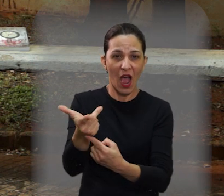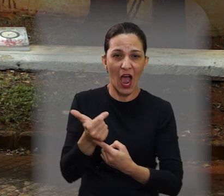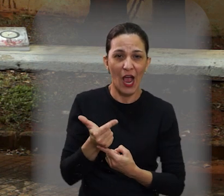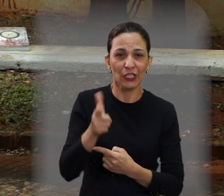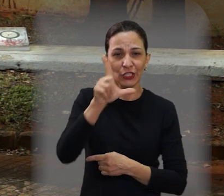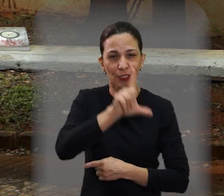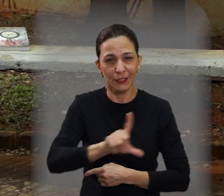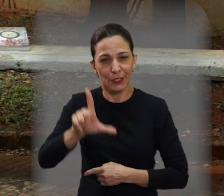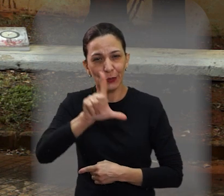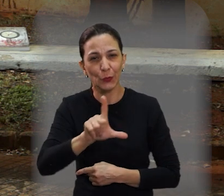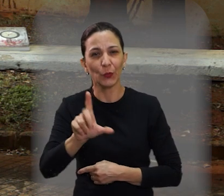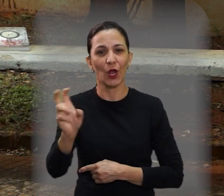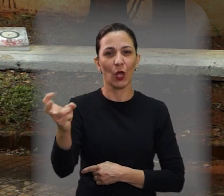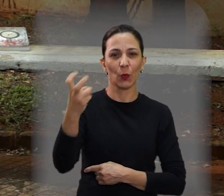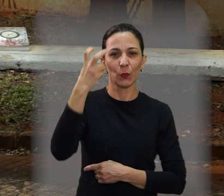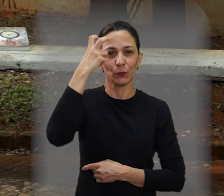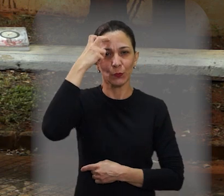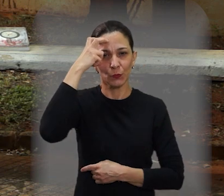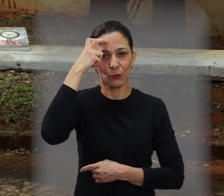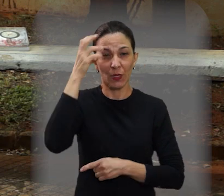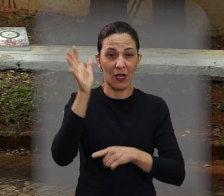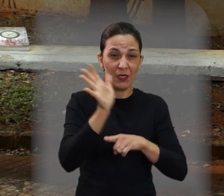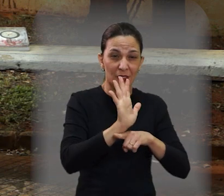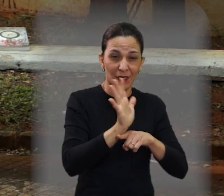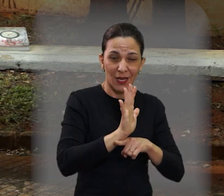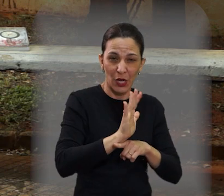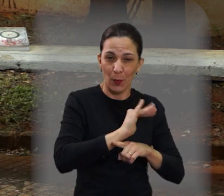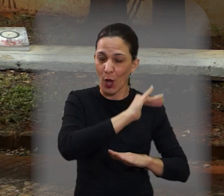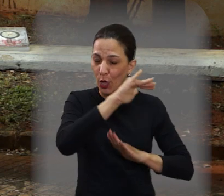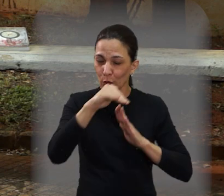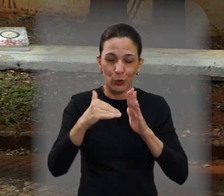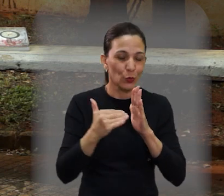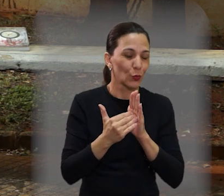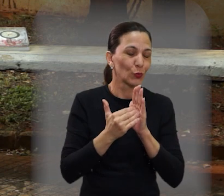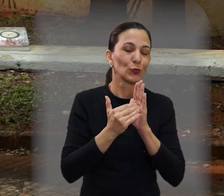vale destacar também que tudo graças